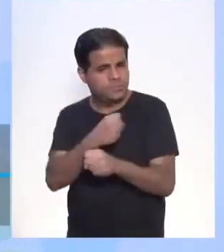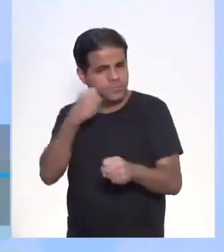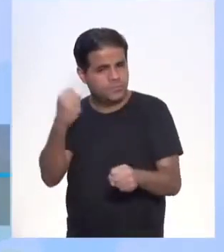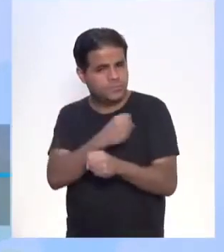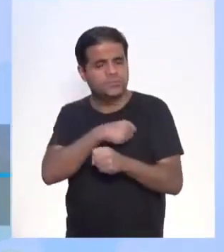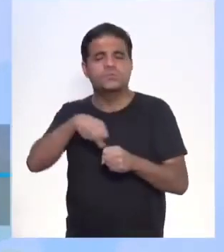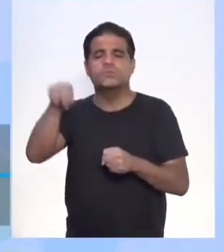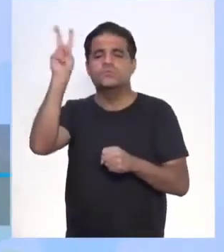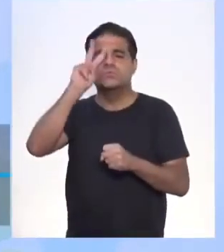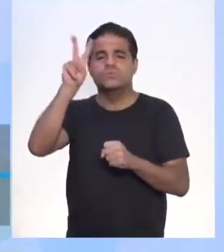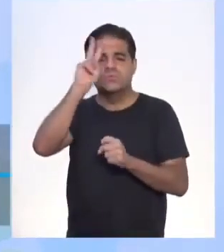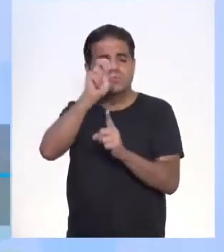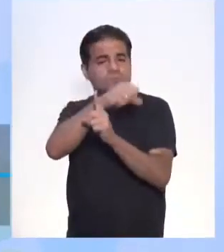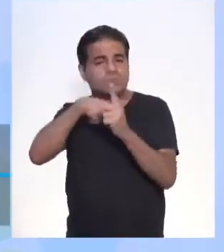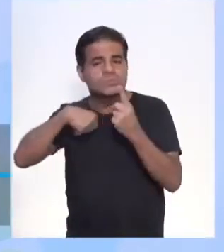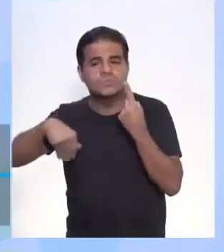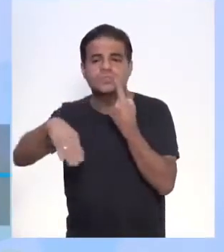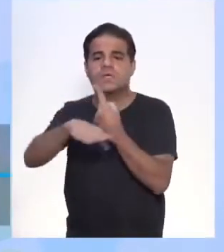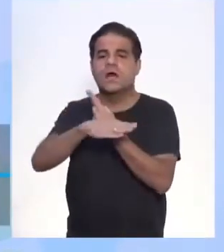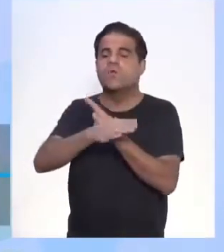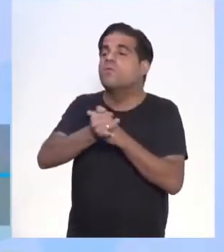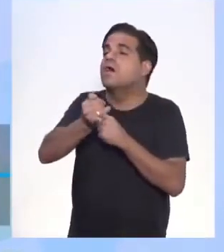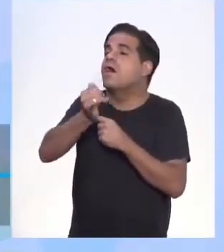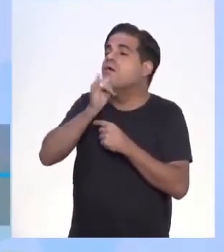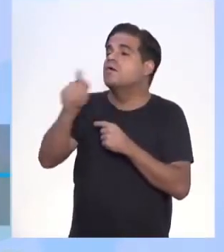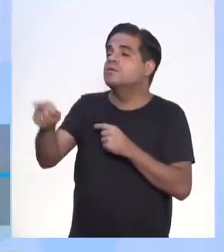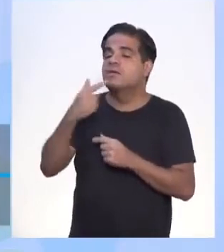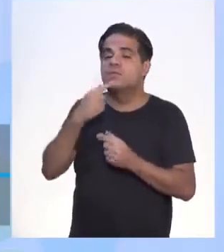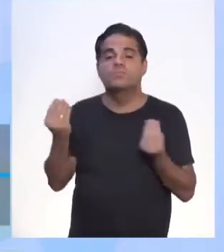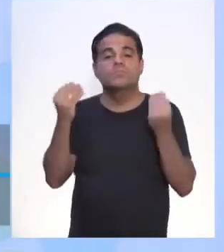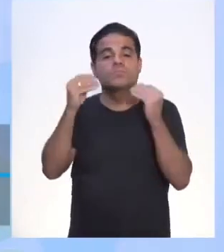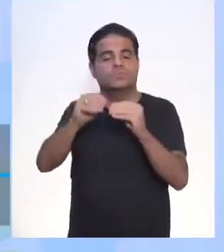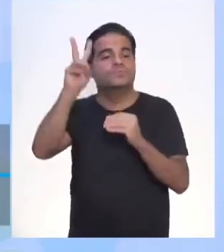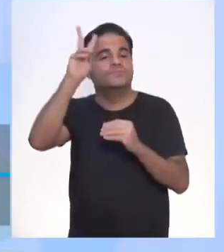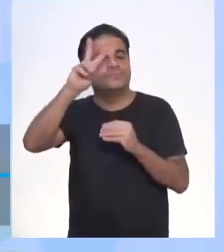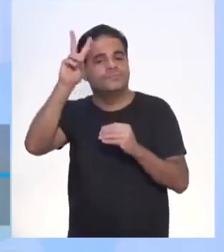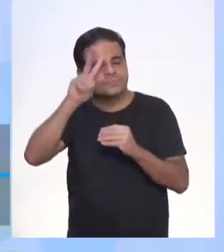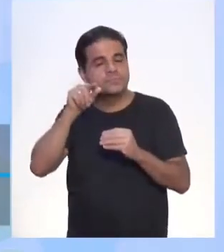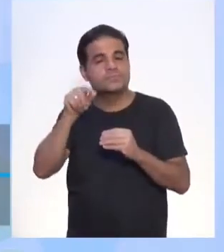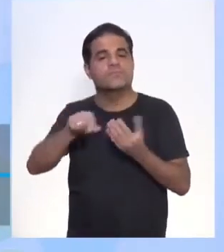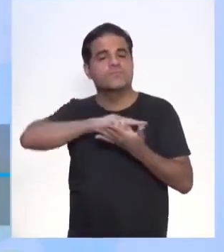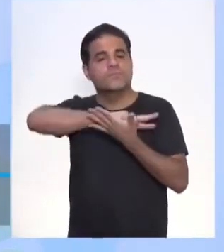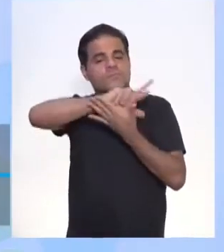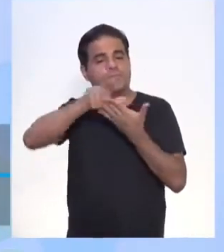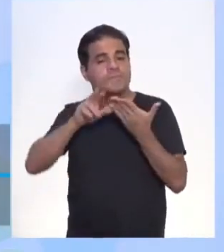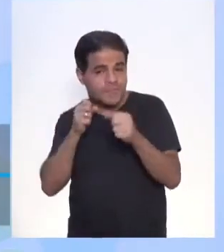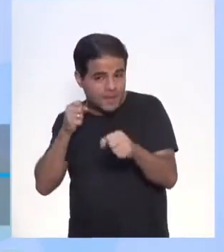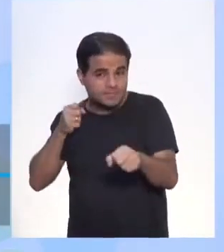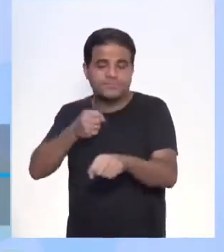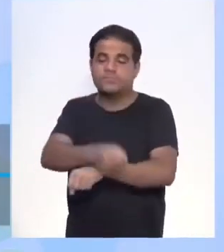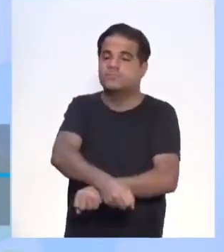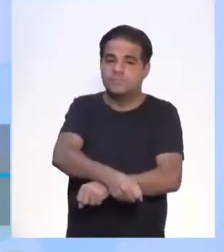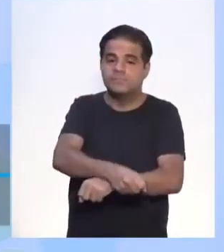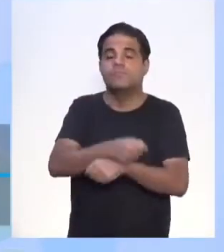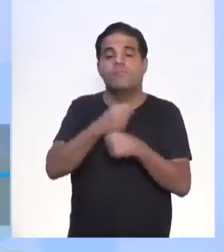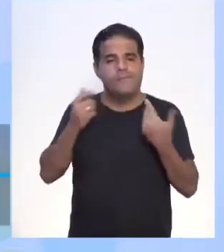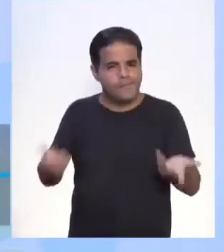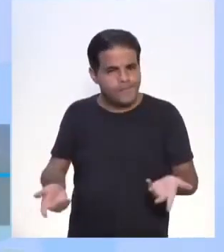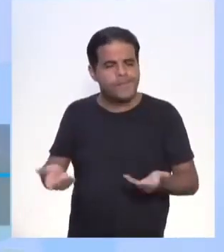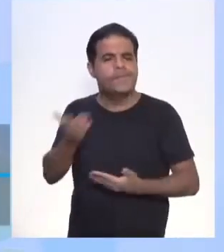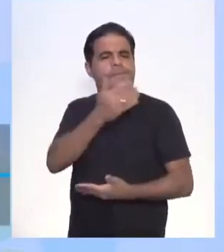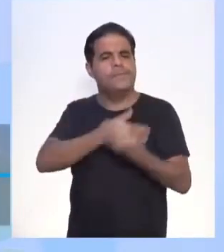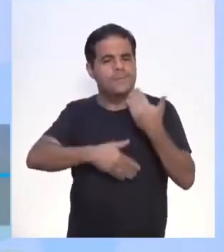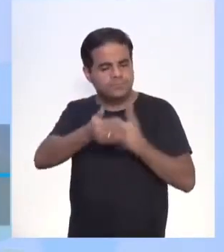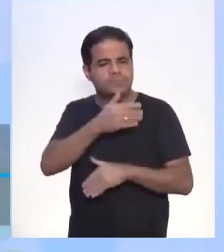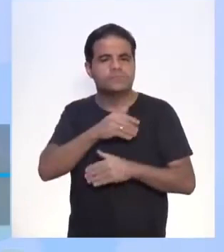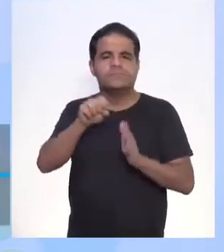histórica e social, você deu o exemplo do ponto de vista histórico, né, o aspecto da escravidão, que foi, em um determinado